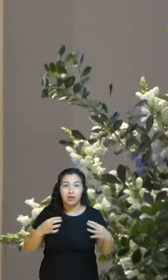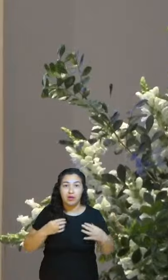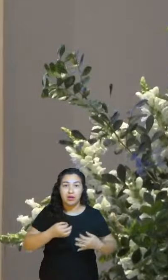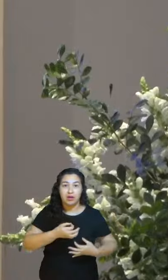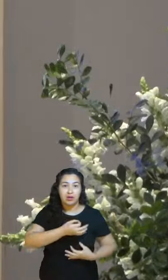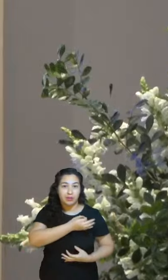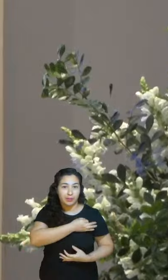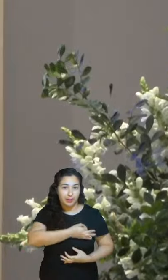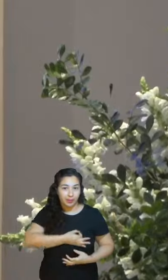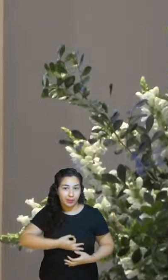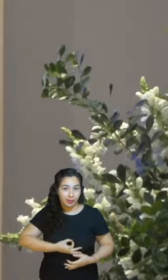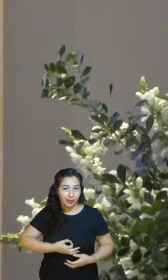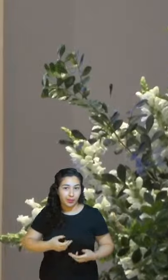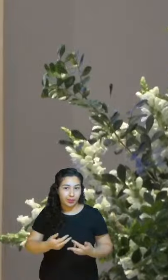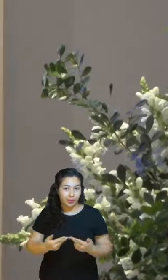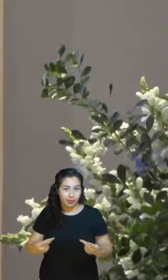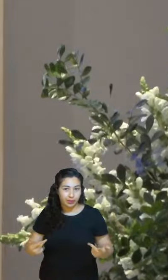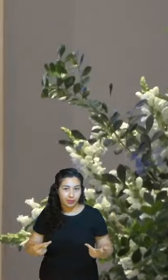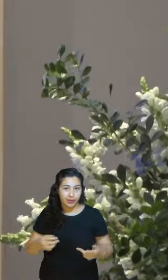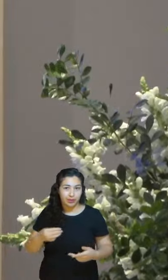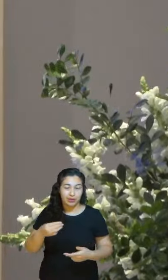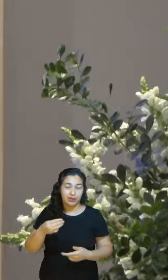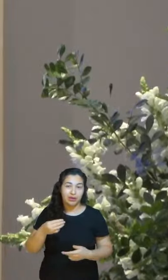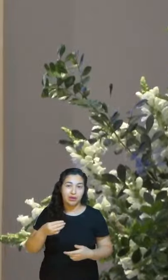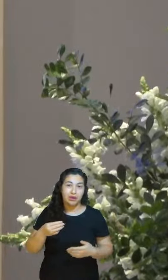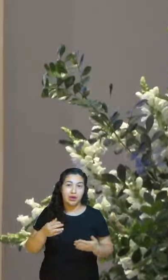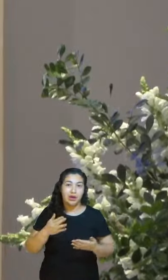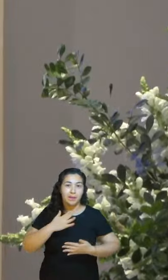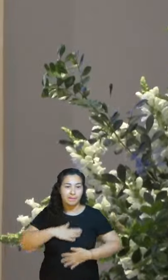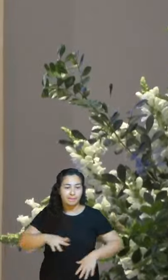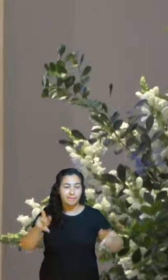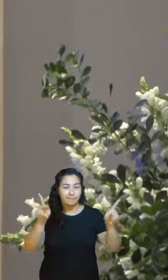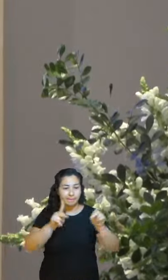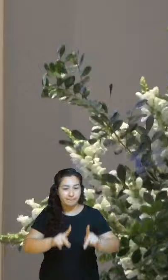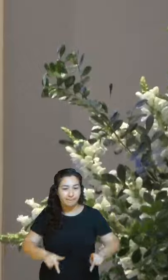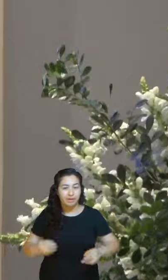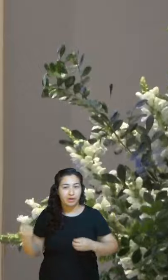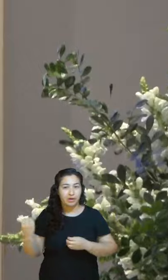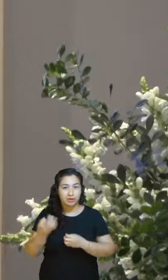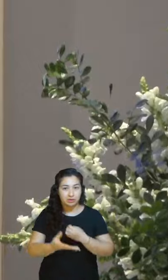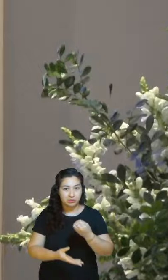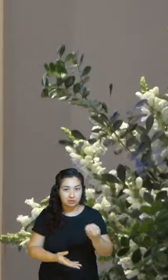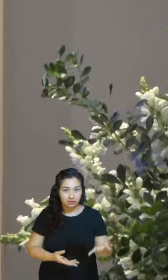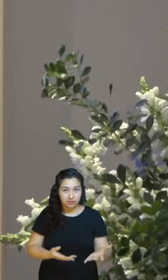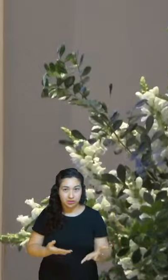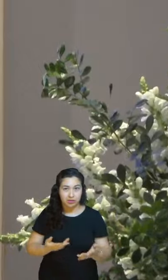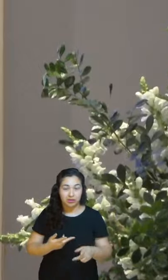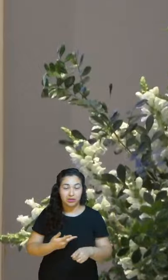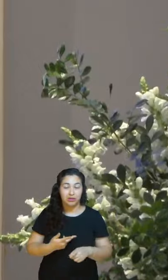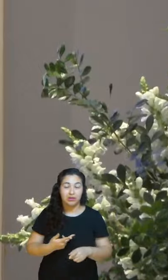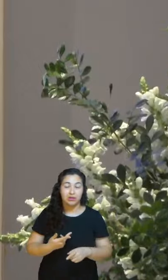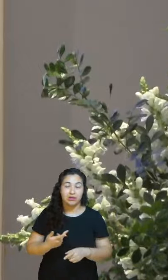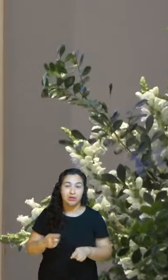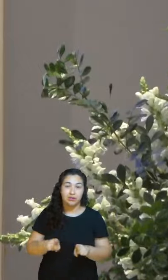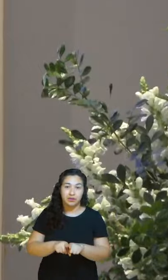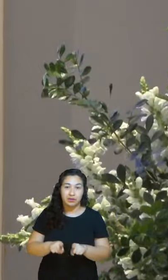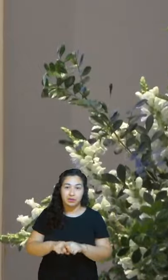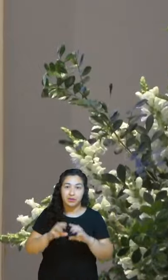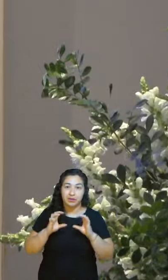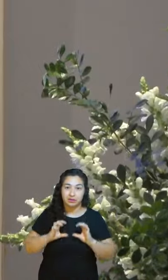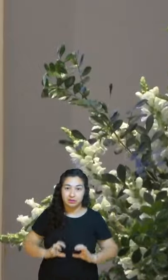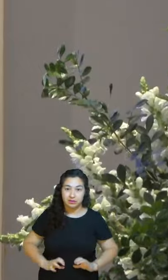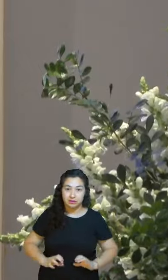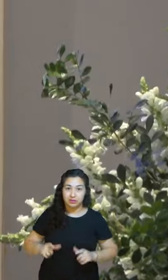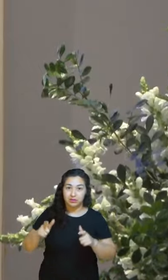dentre elas a medalha do Pacificador concedida em 2013 pelo exército brasileiro é cidadão honorário do município